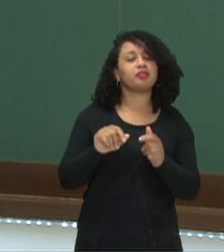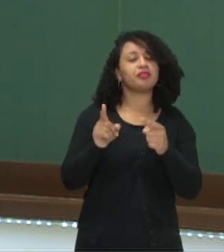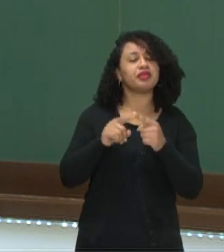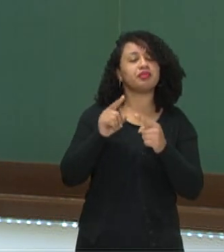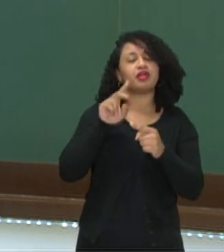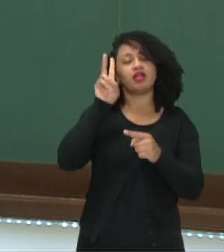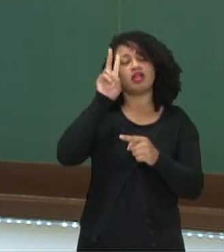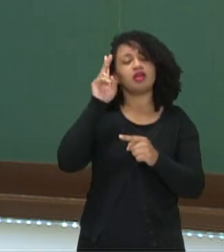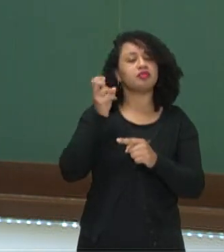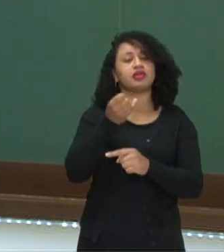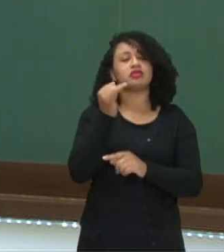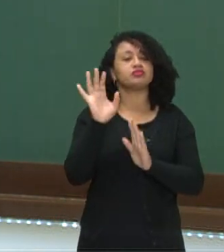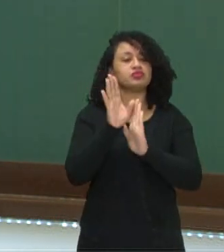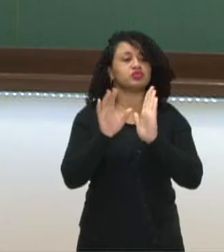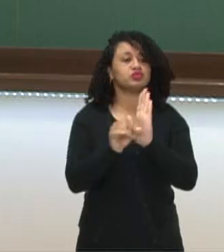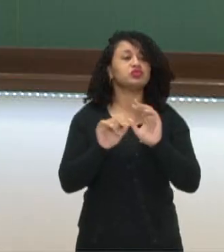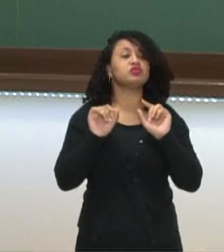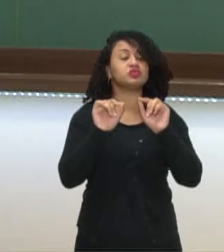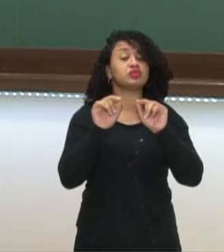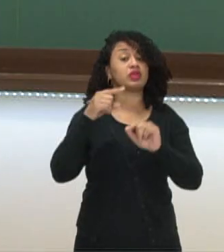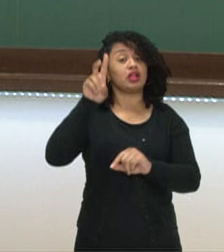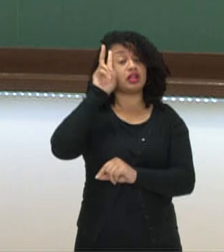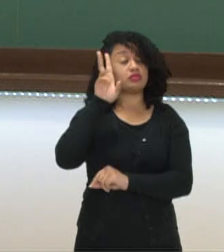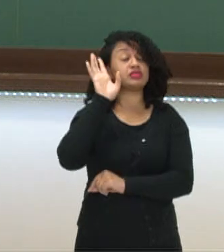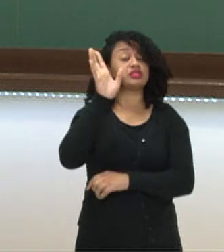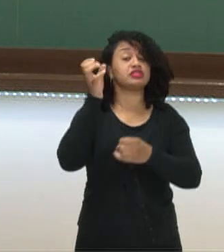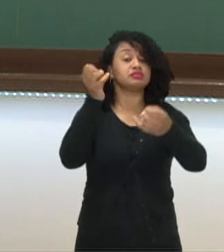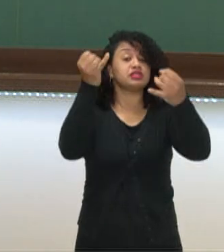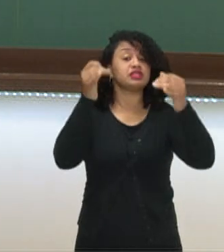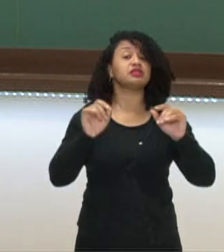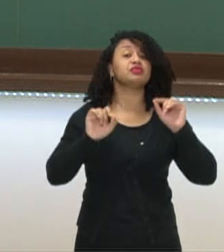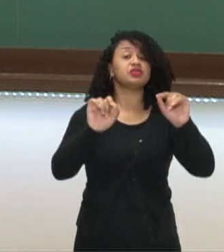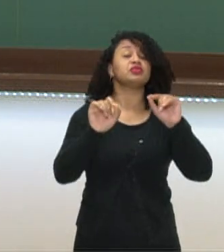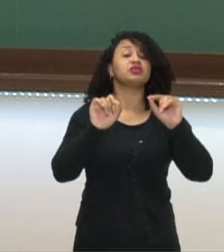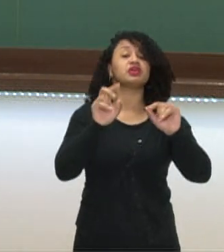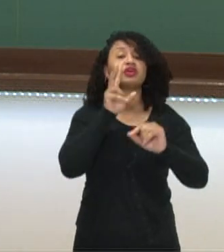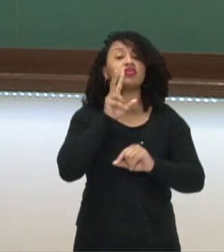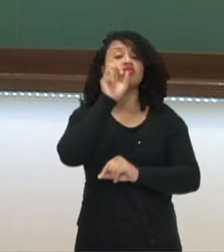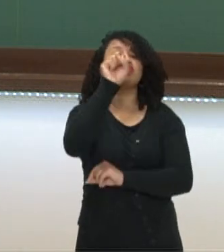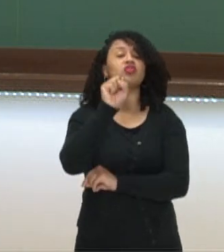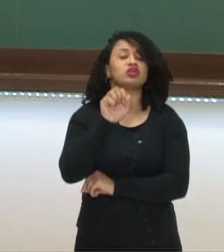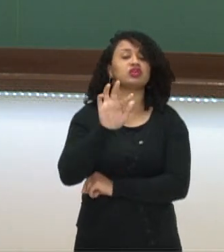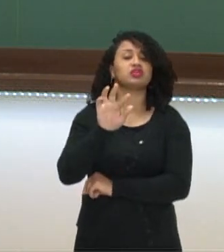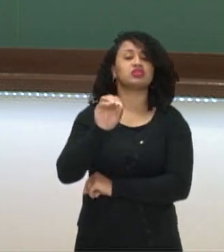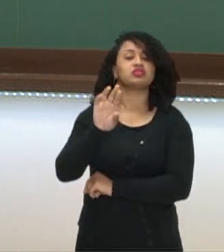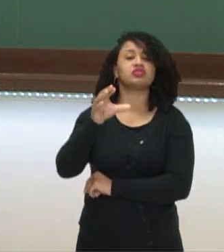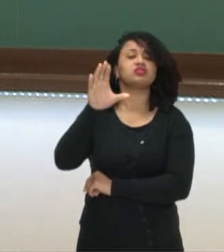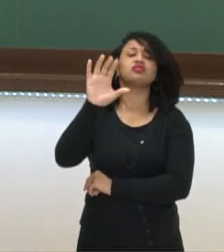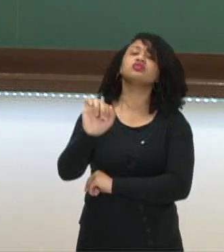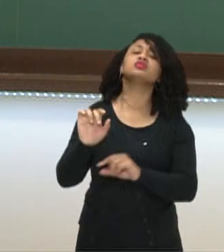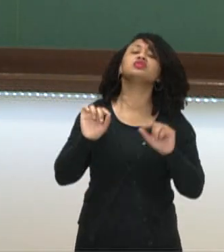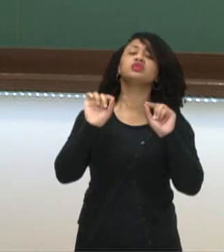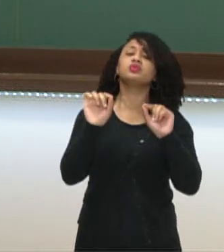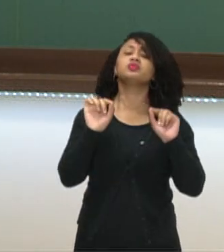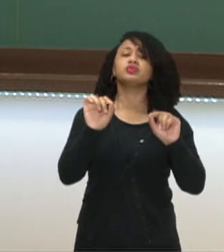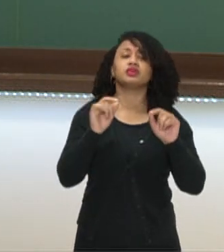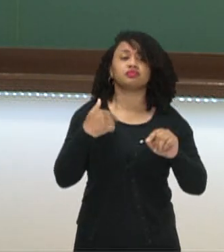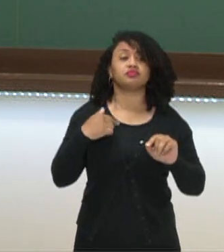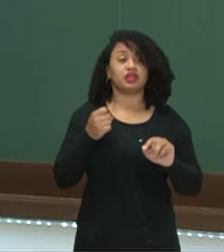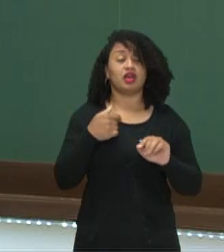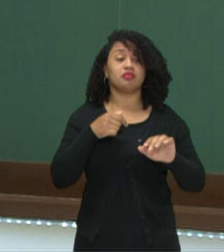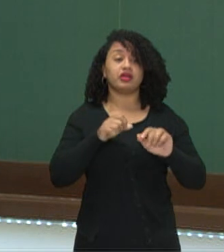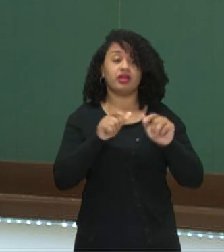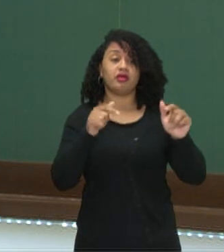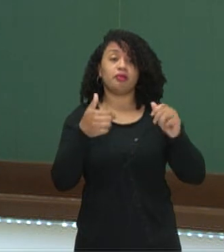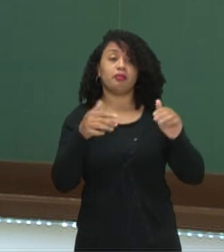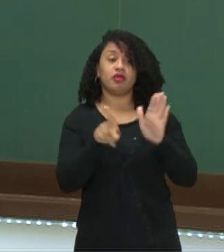retomadinha aqui sobre alguns conteúdos. Lembre-se que a gente já falou aqui sobre a questão de força. O que é força? Força é uma grandeza